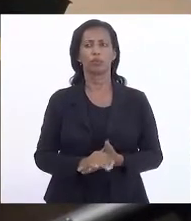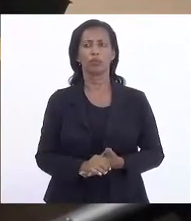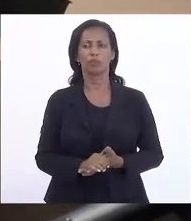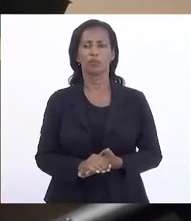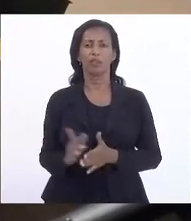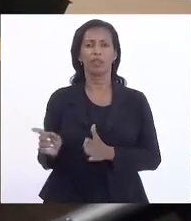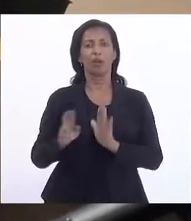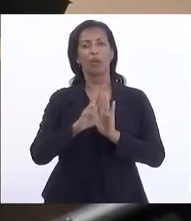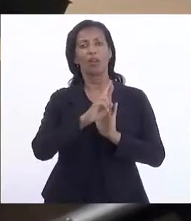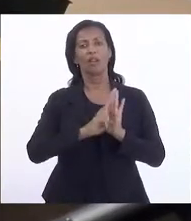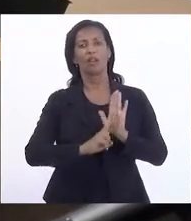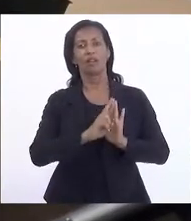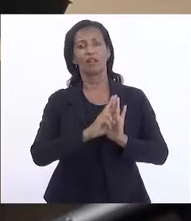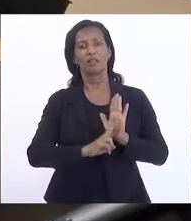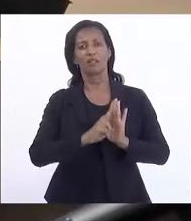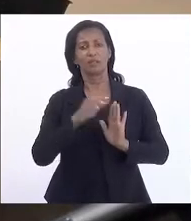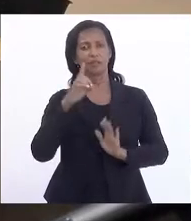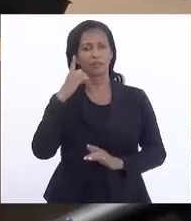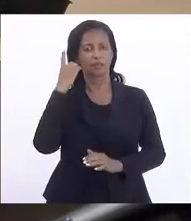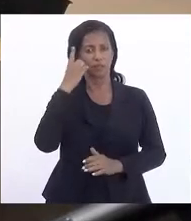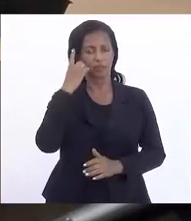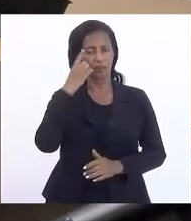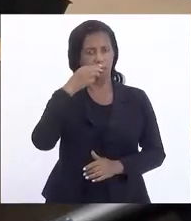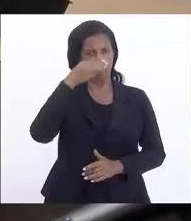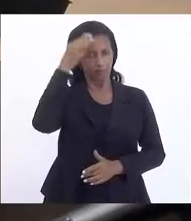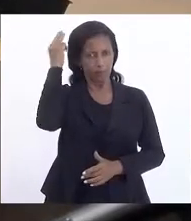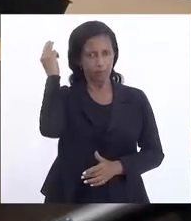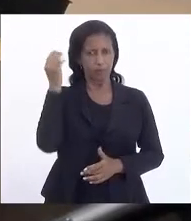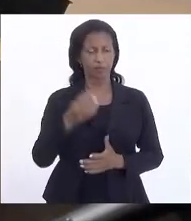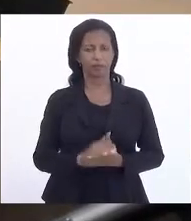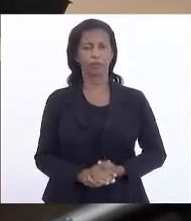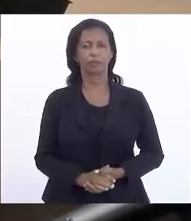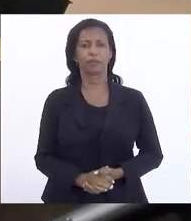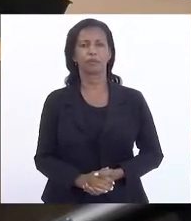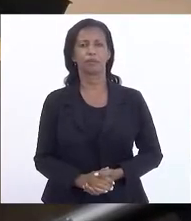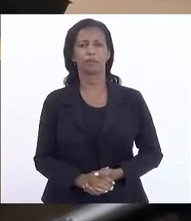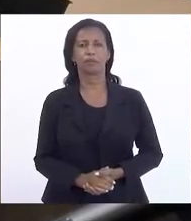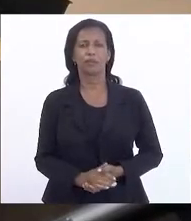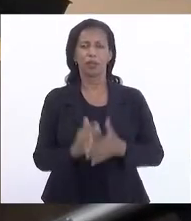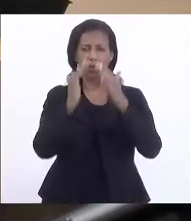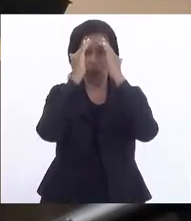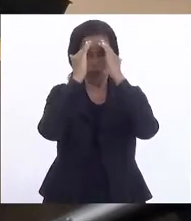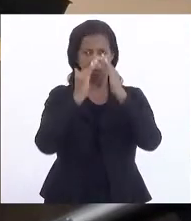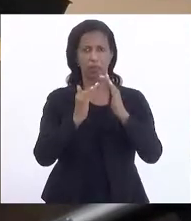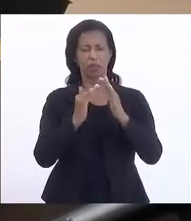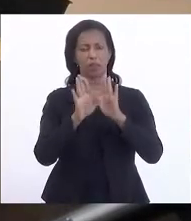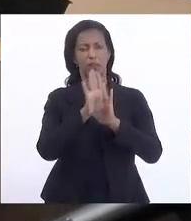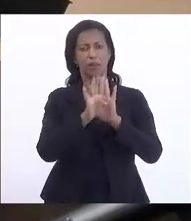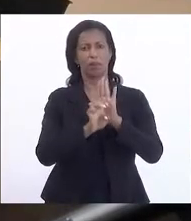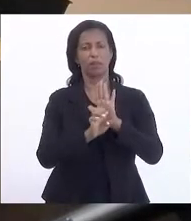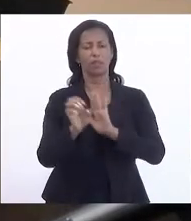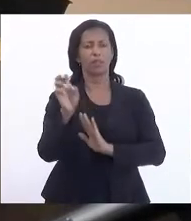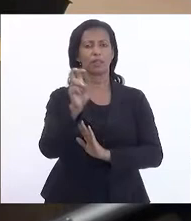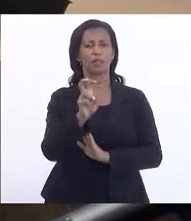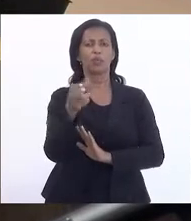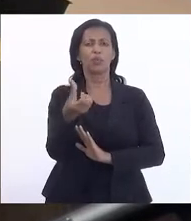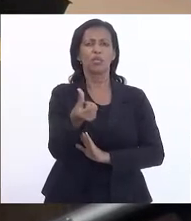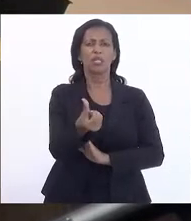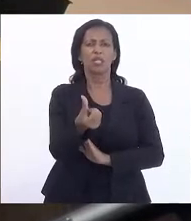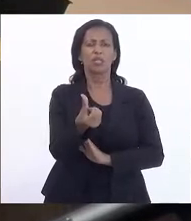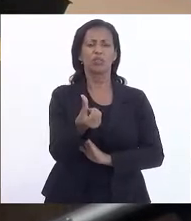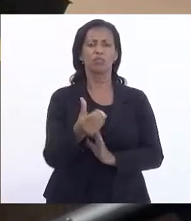ao relator, deputado Márcio Pacheco, que acatou as emendas 5 e 6.